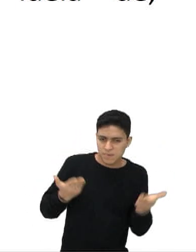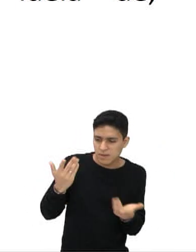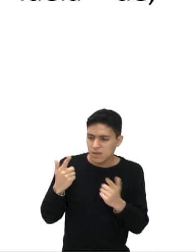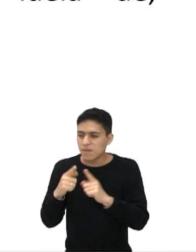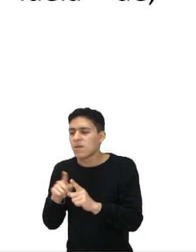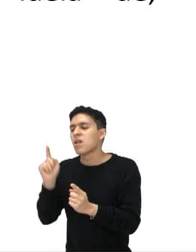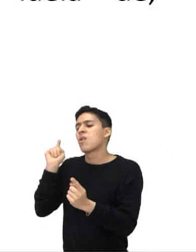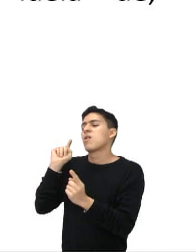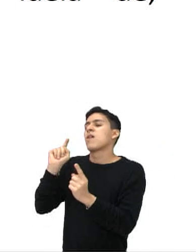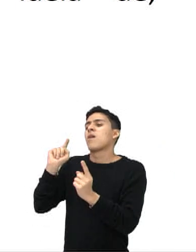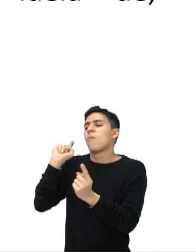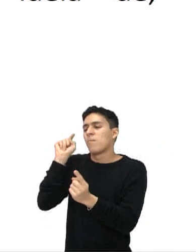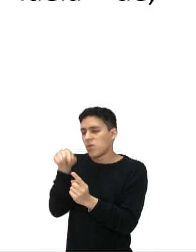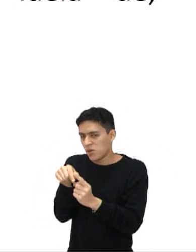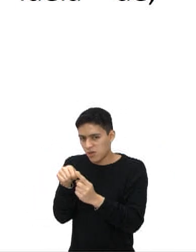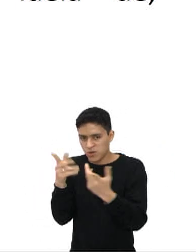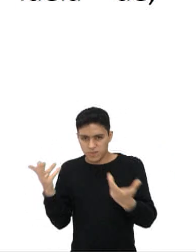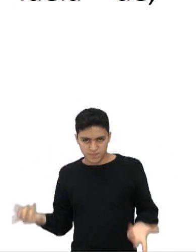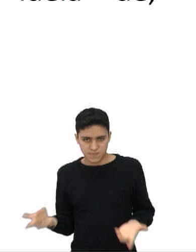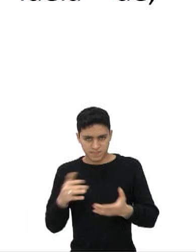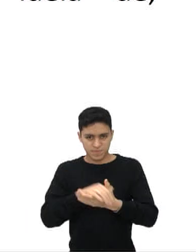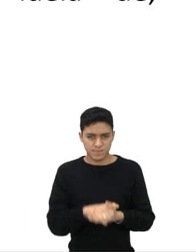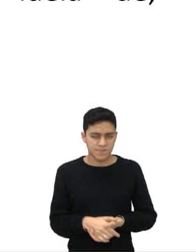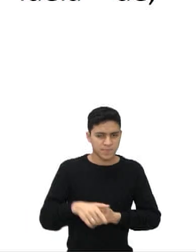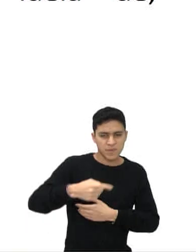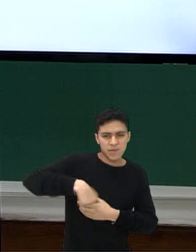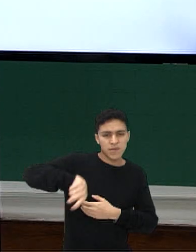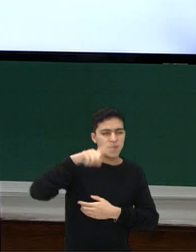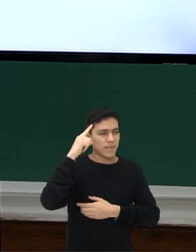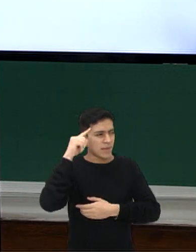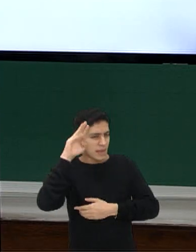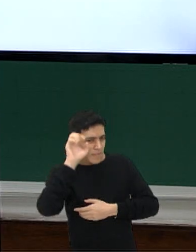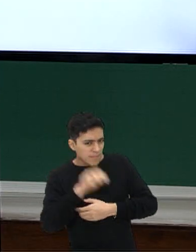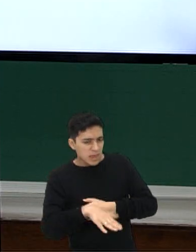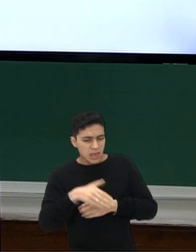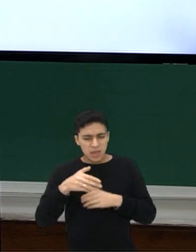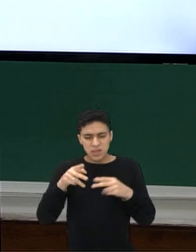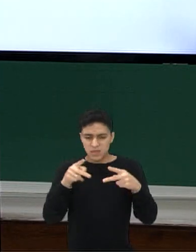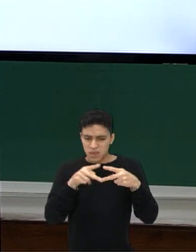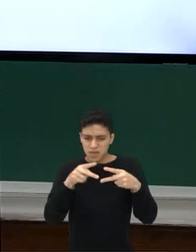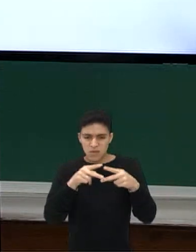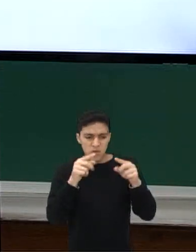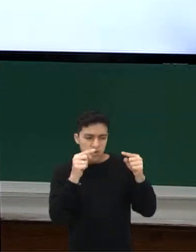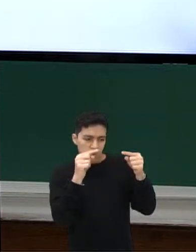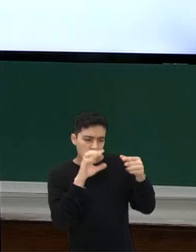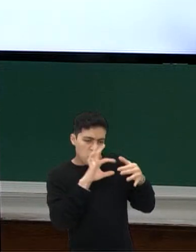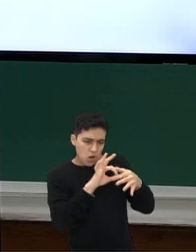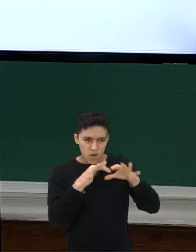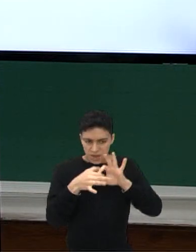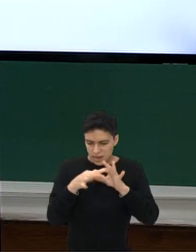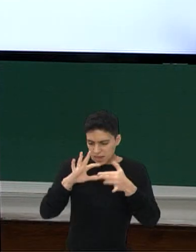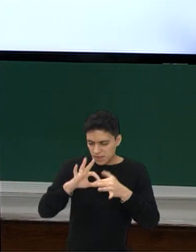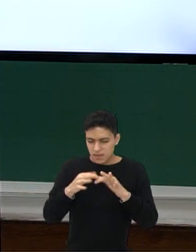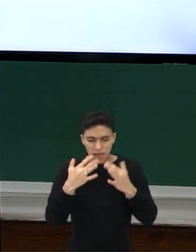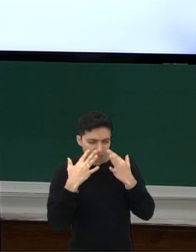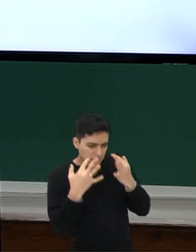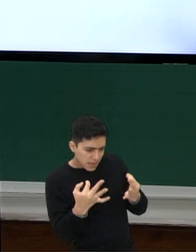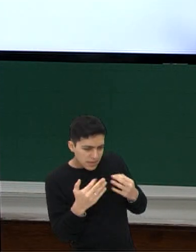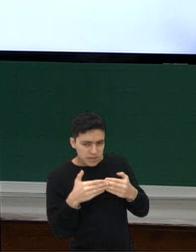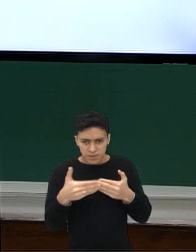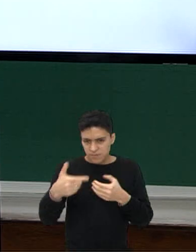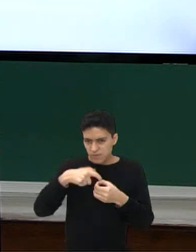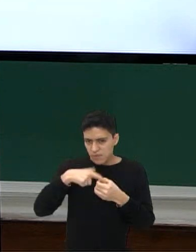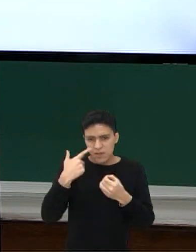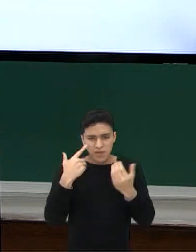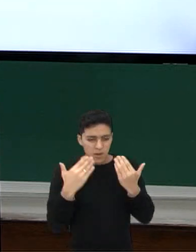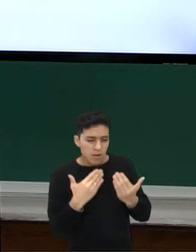e finalidade, tá? Pensa aí bem certinho, temos dois conectivos aí, olha com bastante atenção e a gente já volta